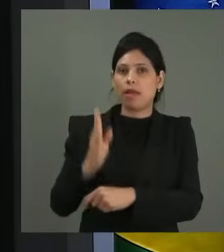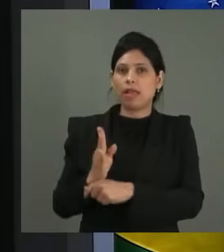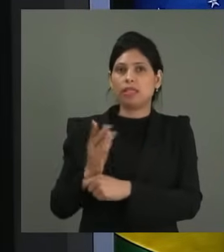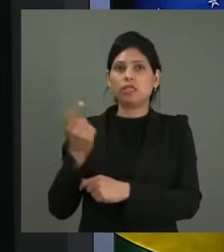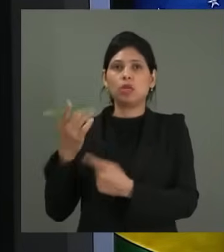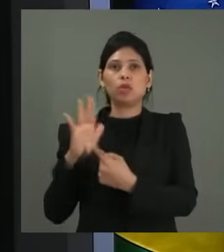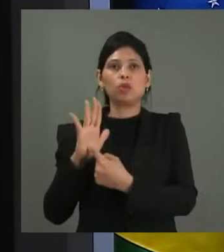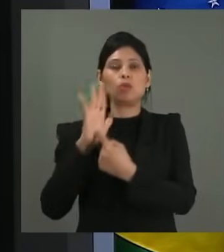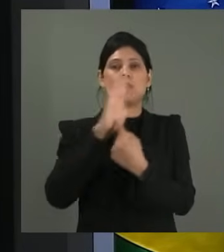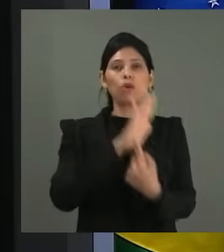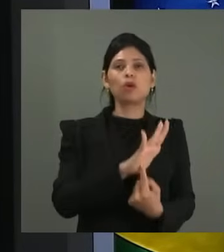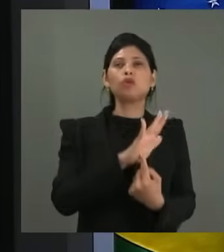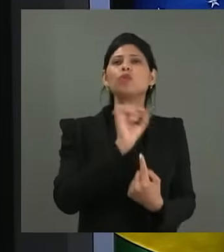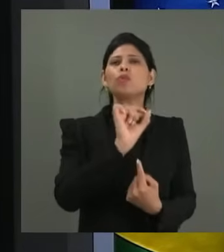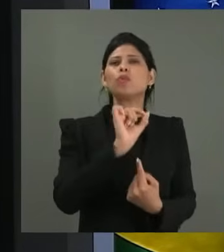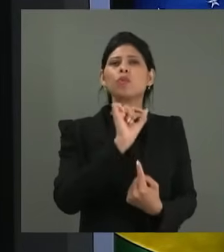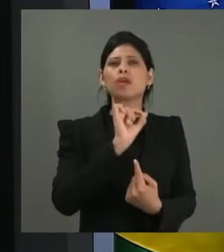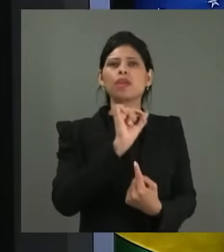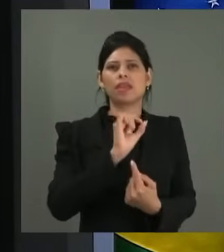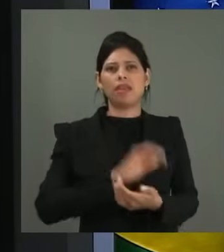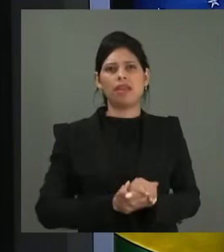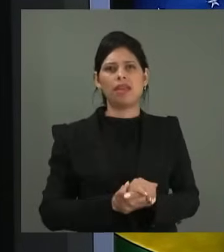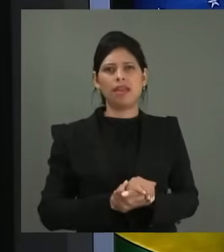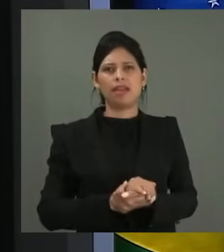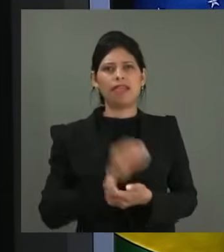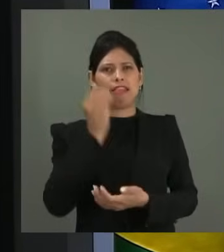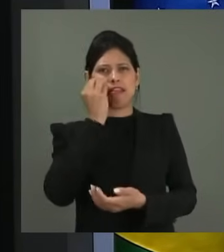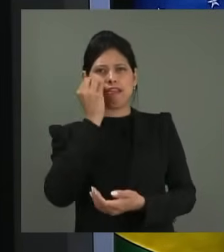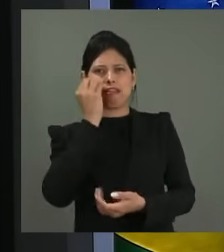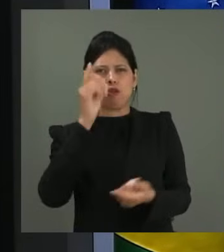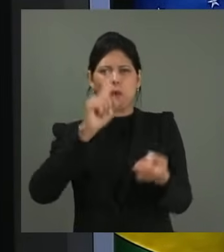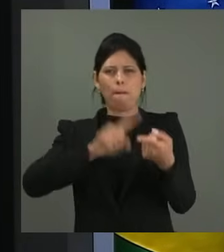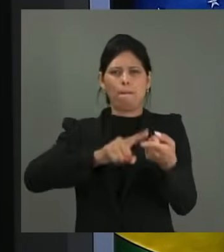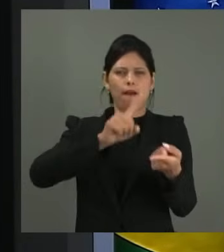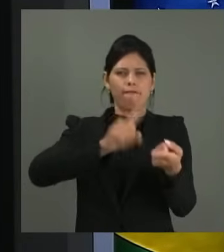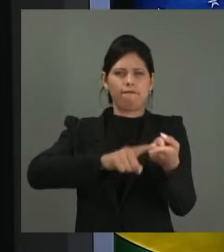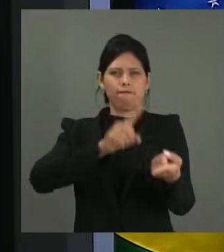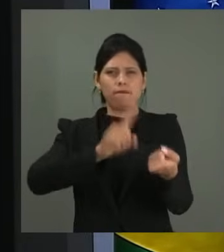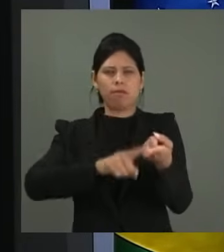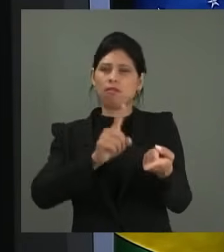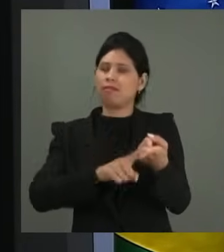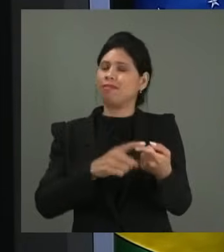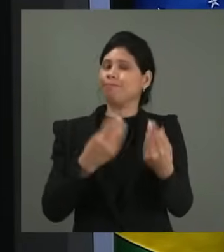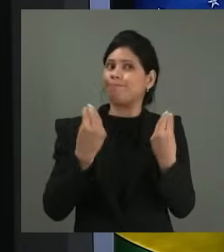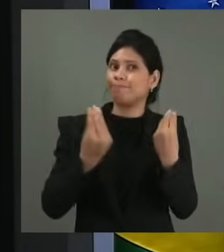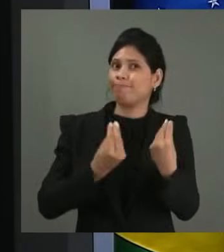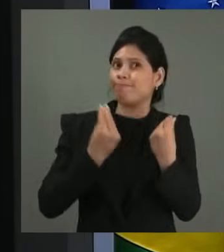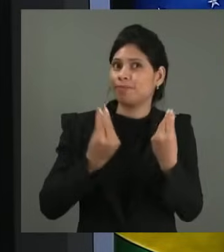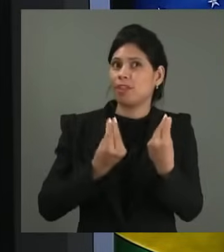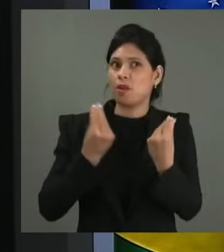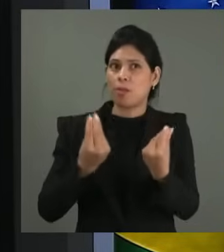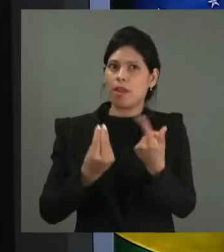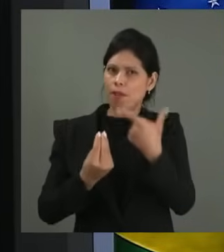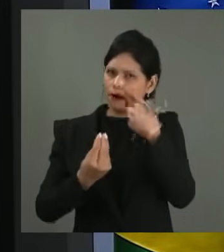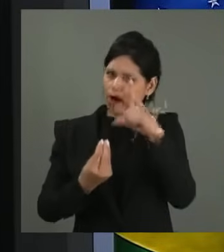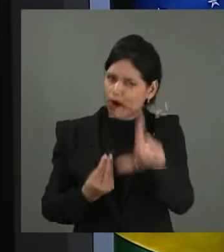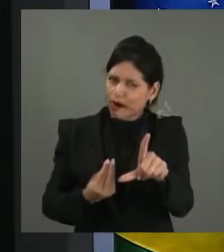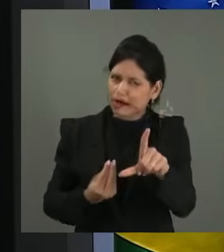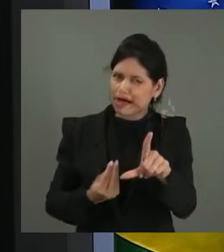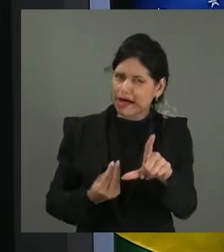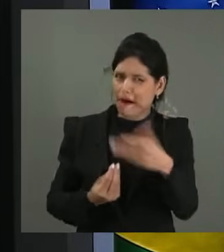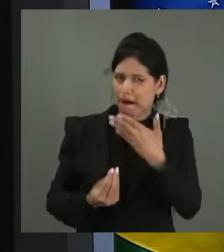colocando o símbolo da vingança, do deboche. É assim que vai pacificar o